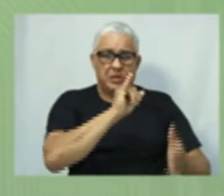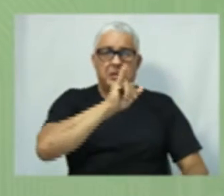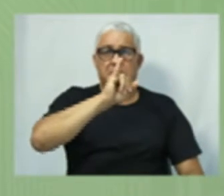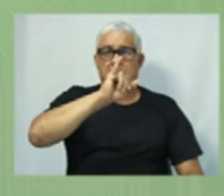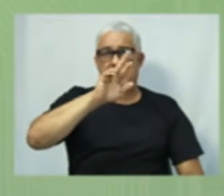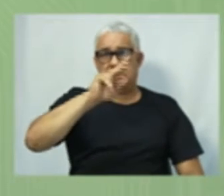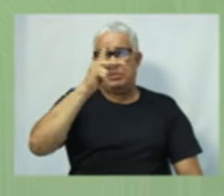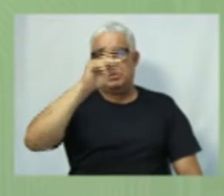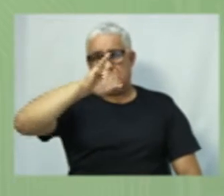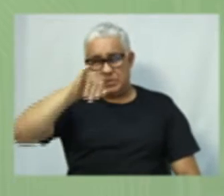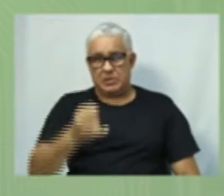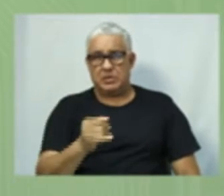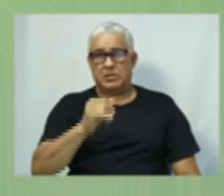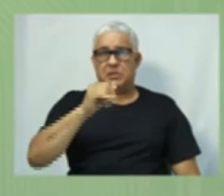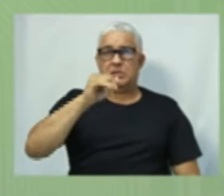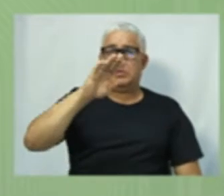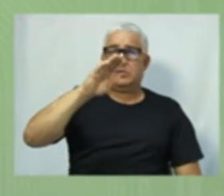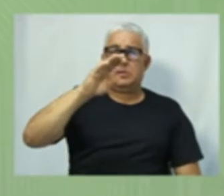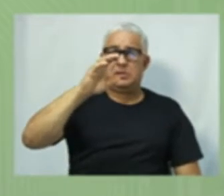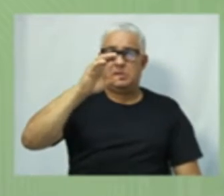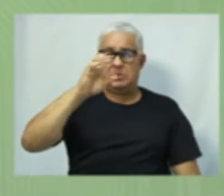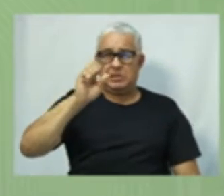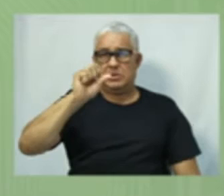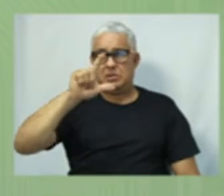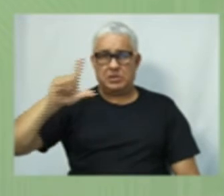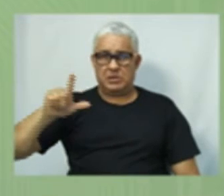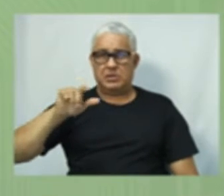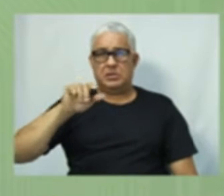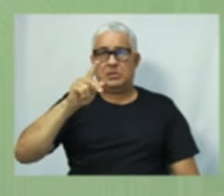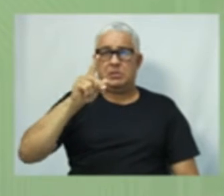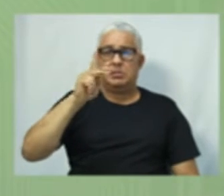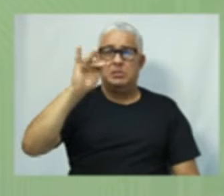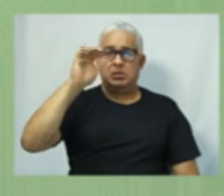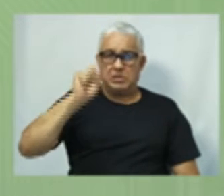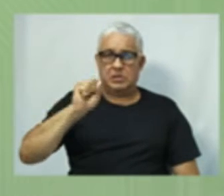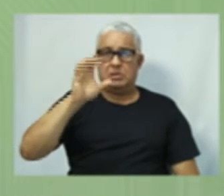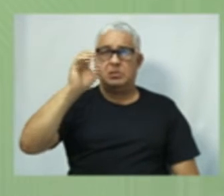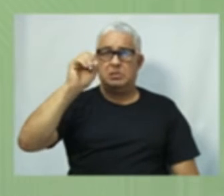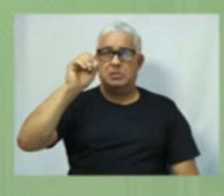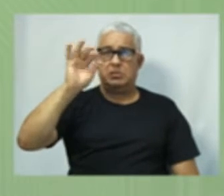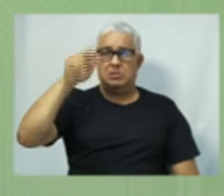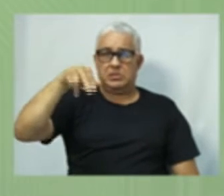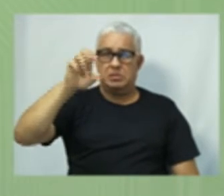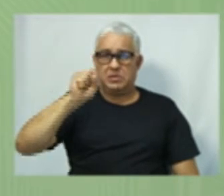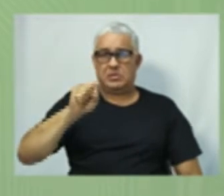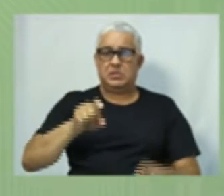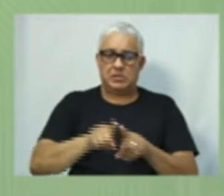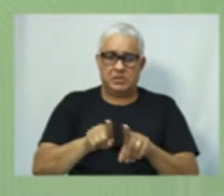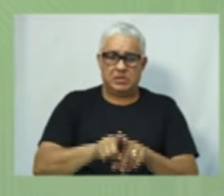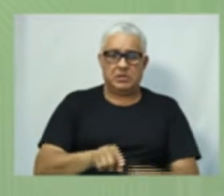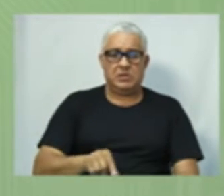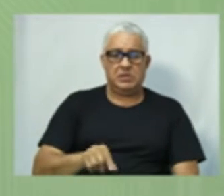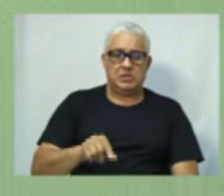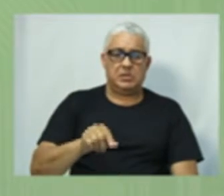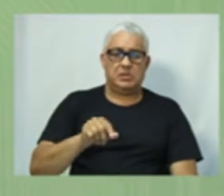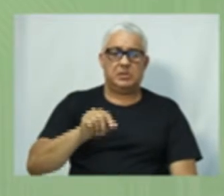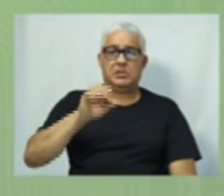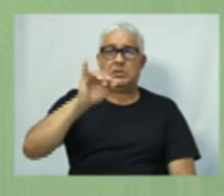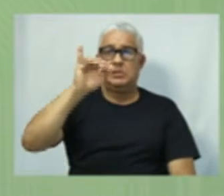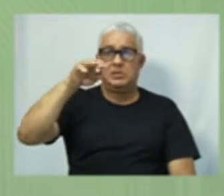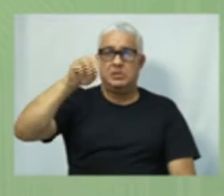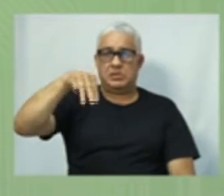IRPJ, CSLL, PIS, COFINS, ICMS e INSS. Esses são os